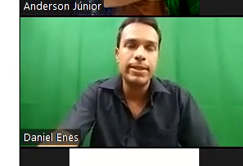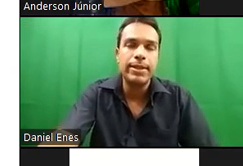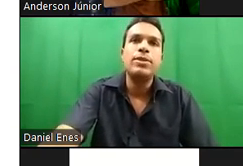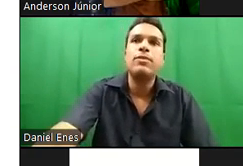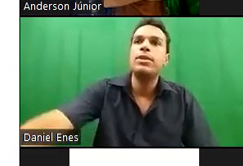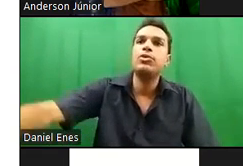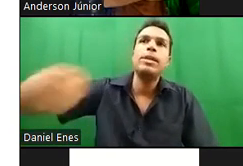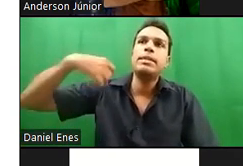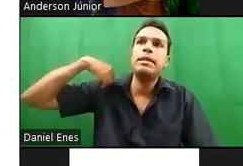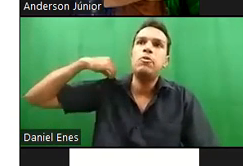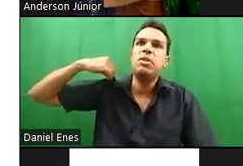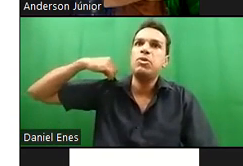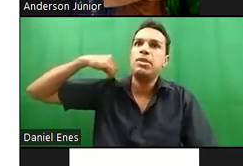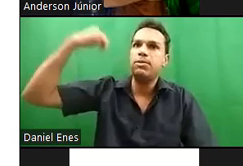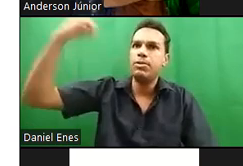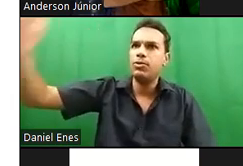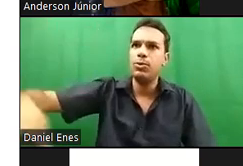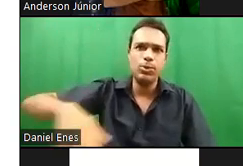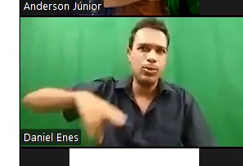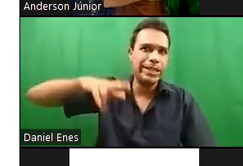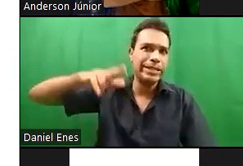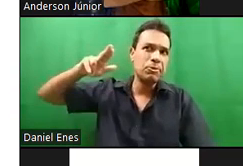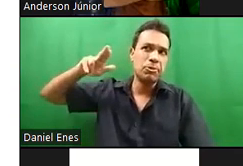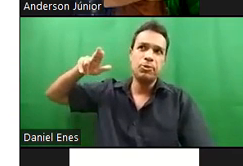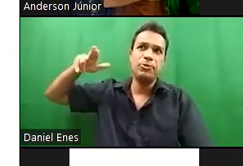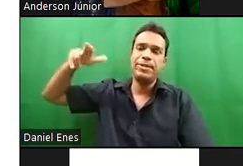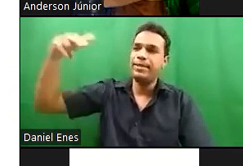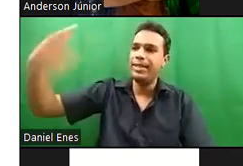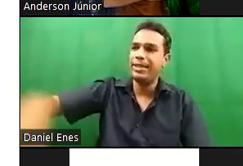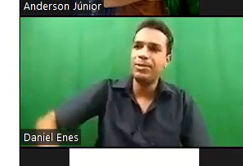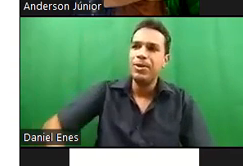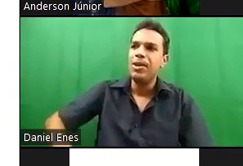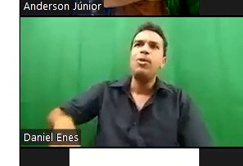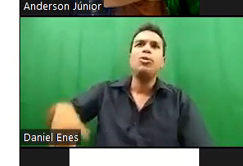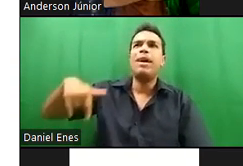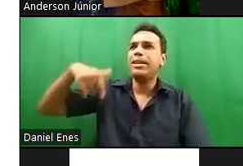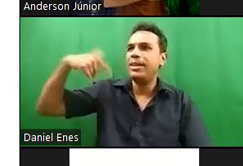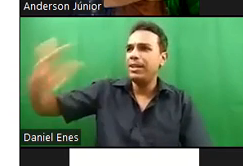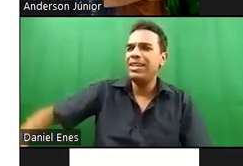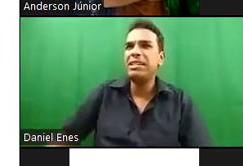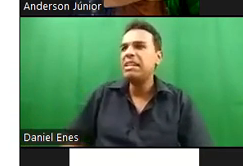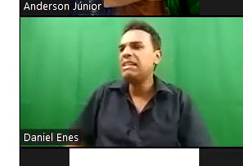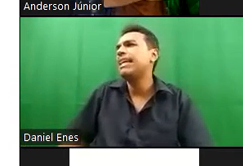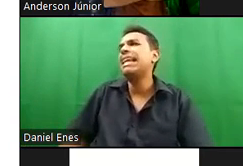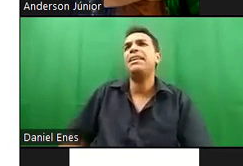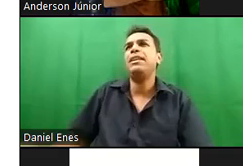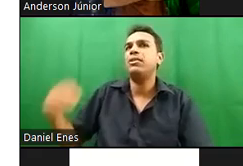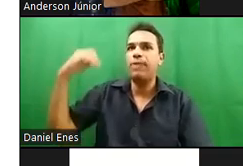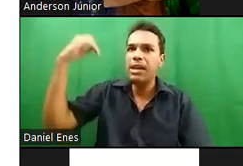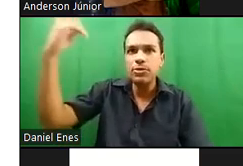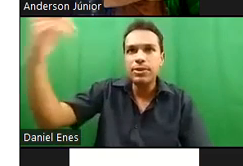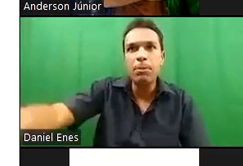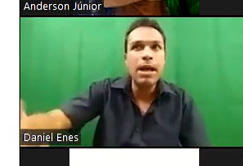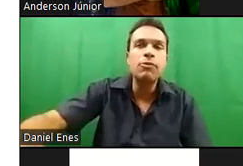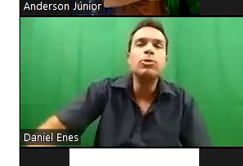portuguesa. Então, se vocês conhecerem alguma associação de surdo, conhecer algum surdo vizinho, ou numa igreja, gente, se está na igreja,